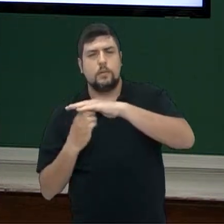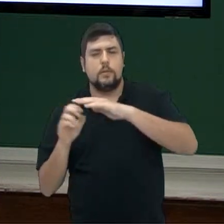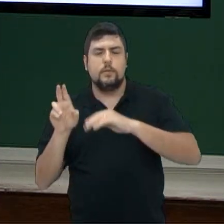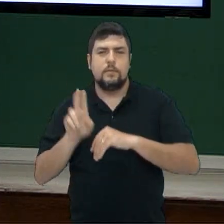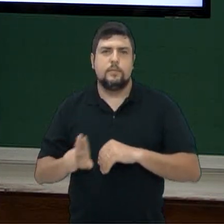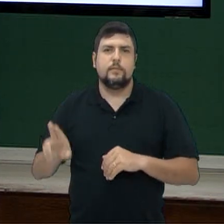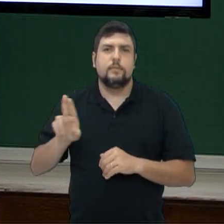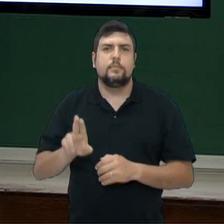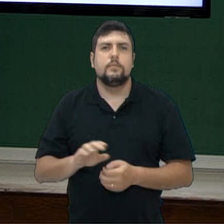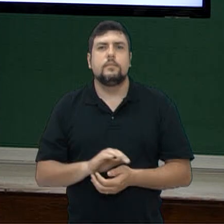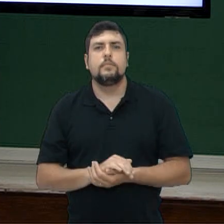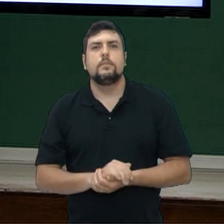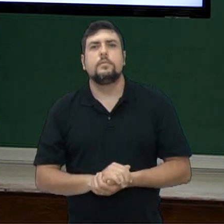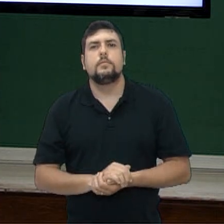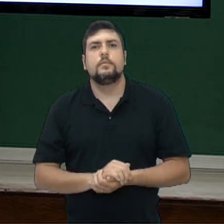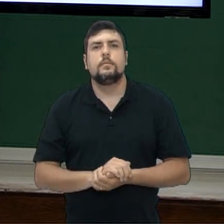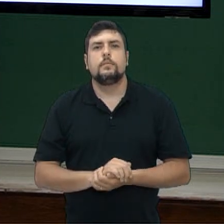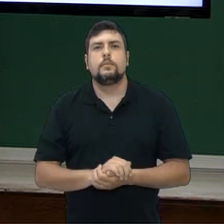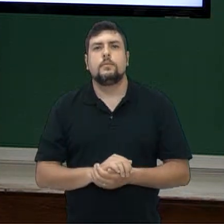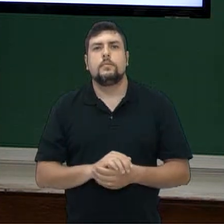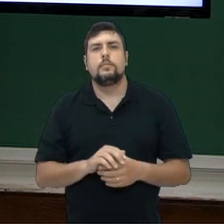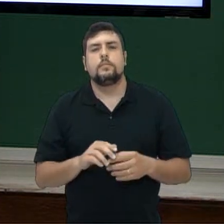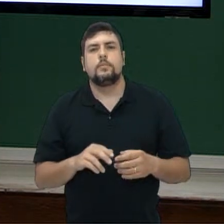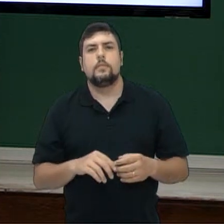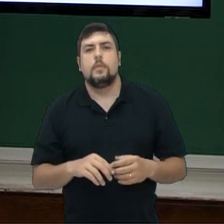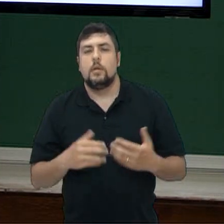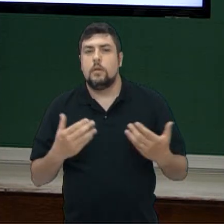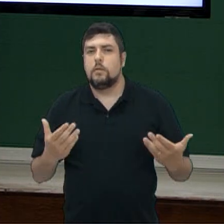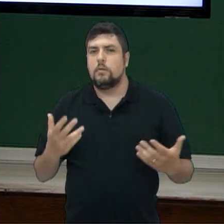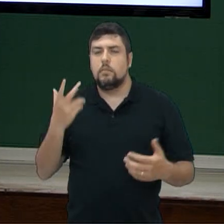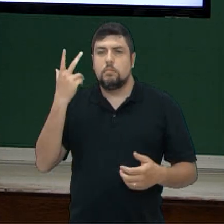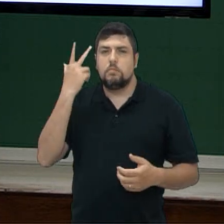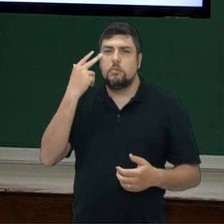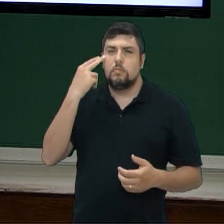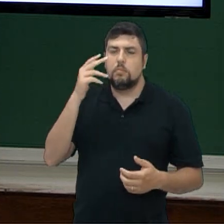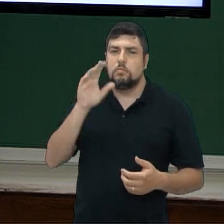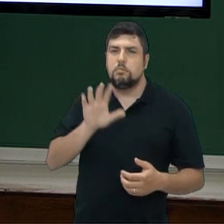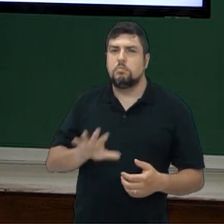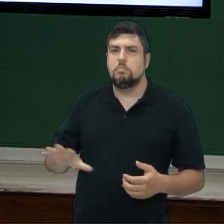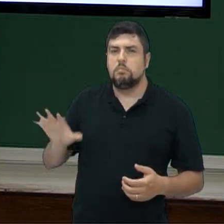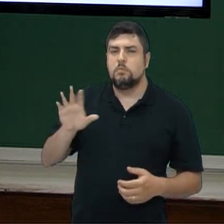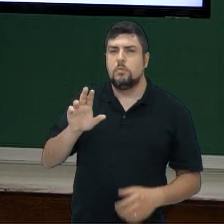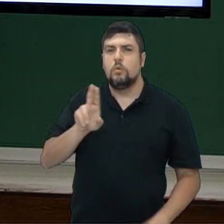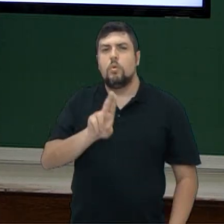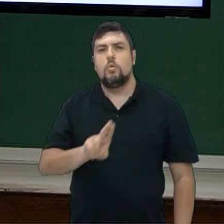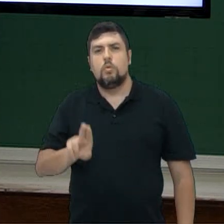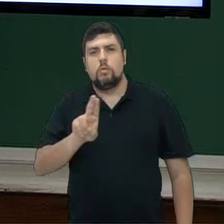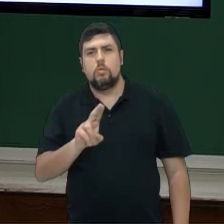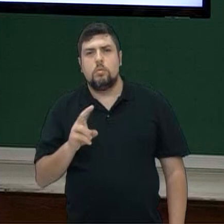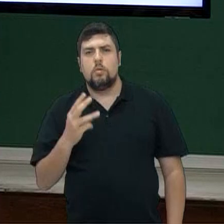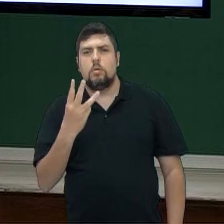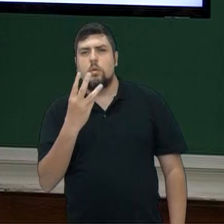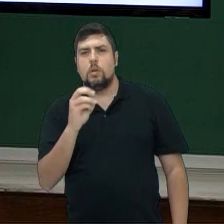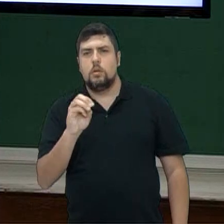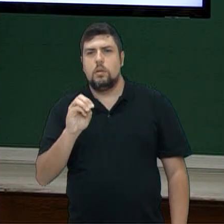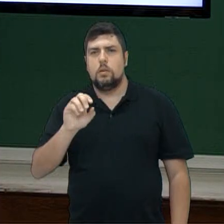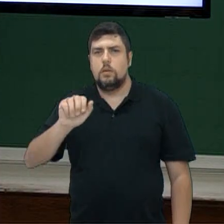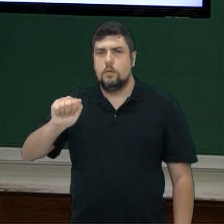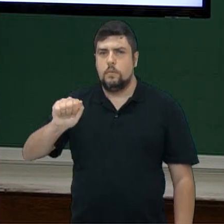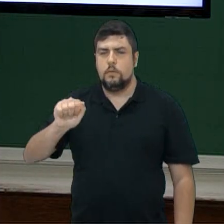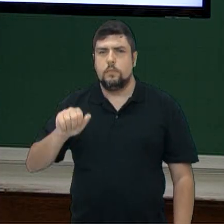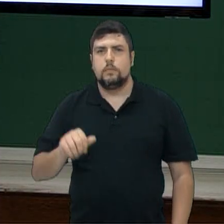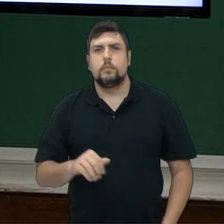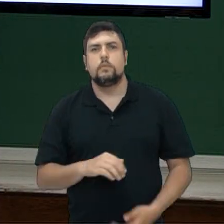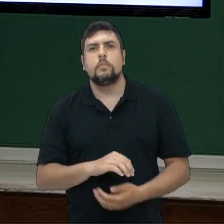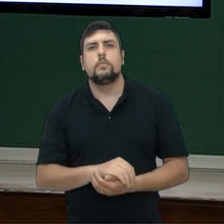né? E geralmente aqui é 30 amperes o máximo dele, né? No caso aqui, pessoal,